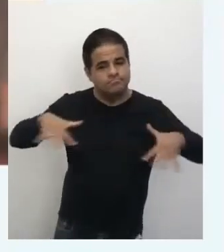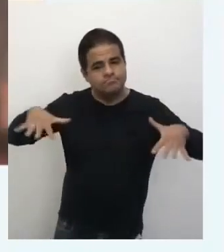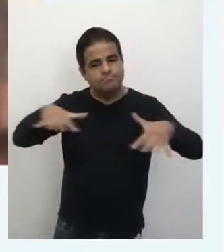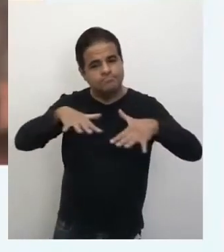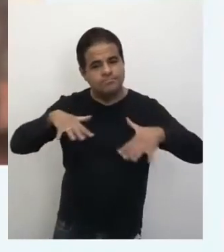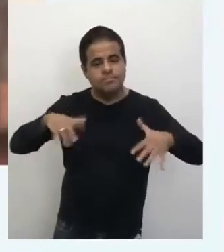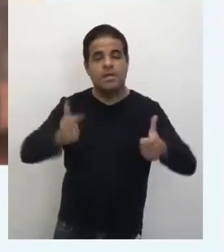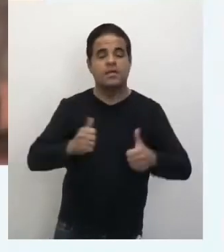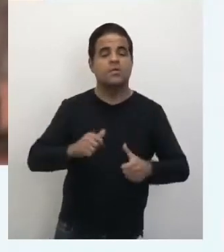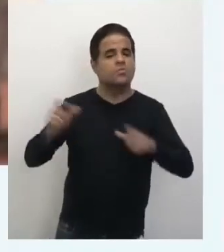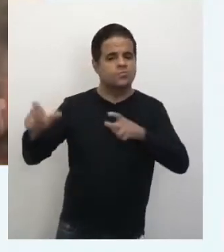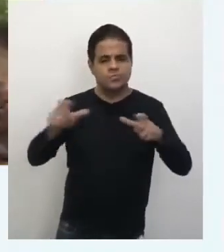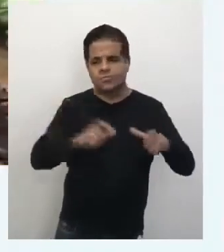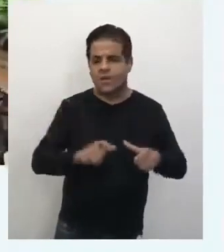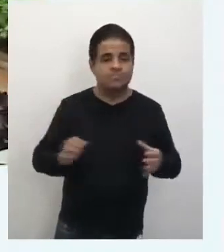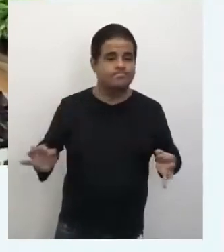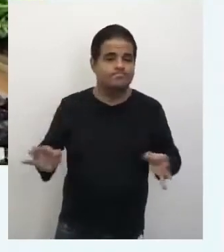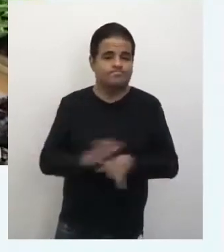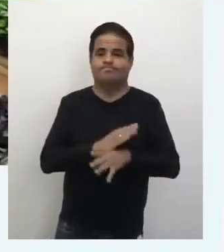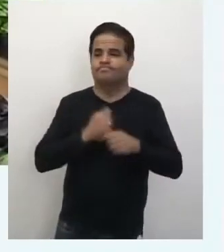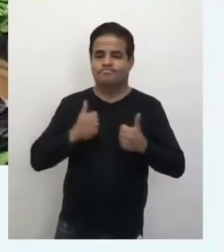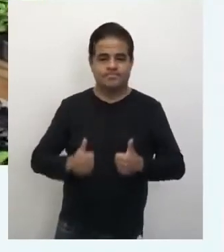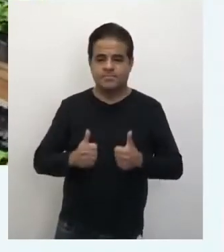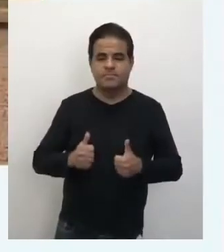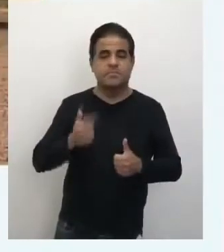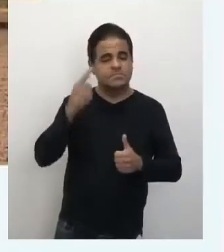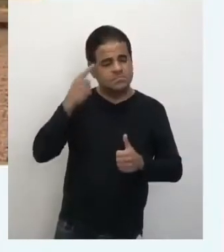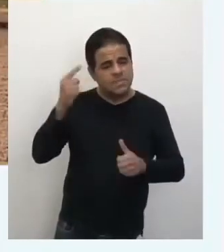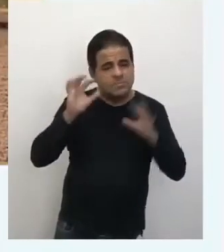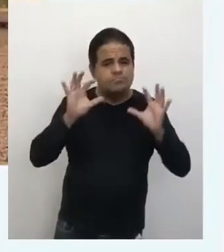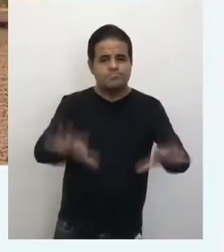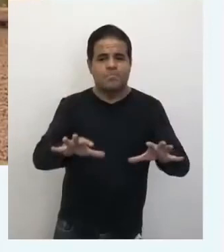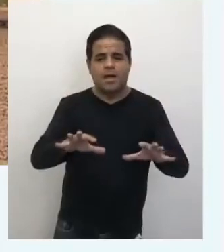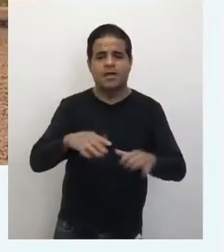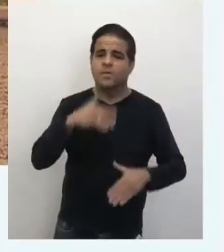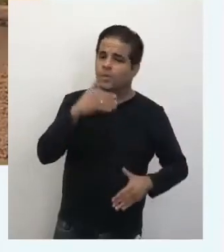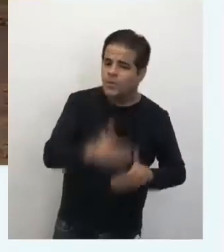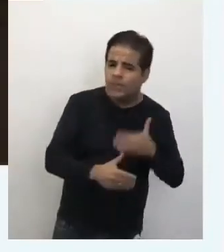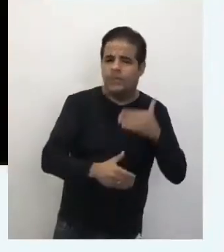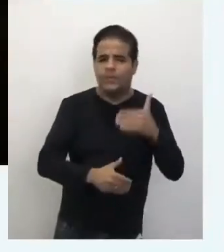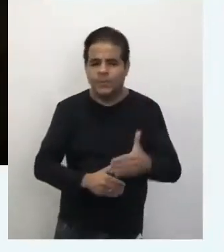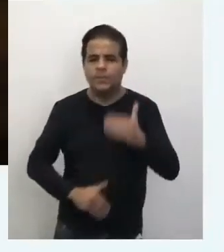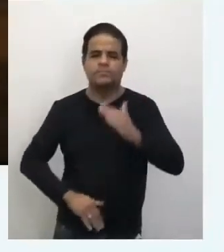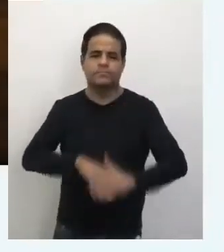Mas as instalações ainda são insuficientes quando se pensa no impacto e no ritmo da obra.